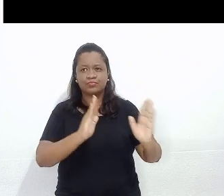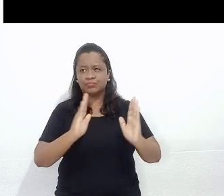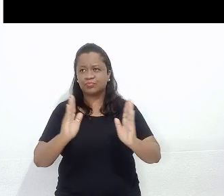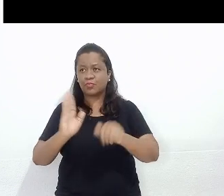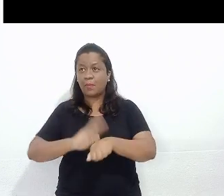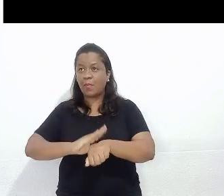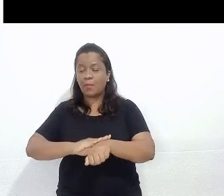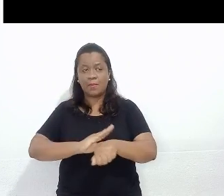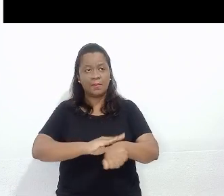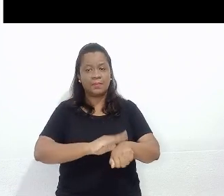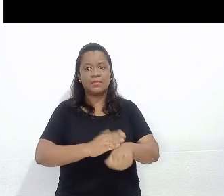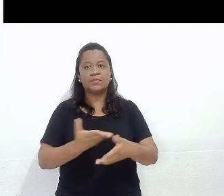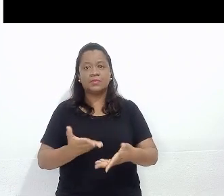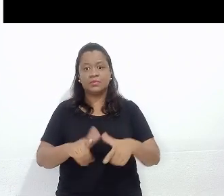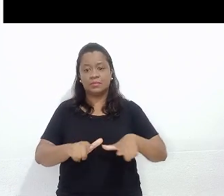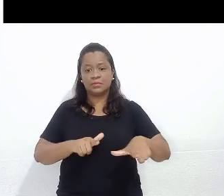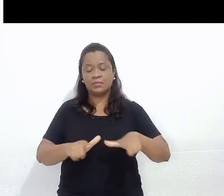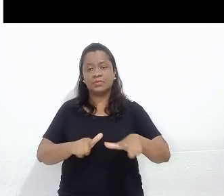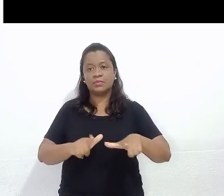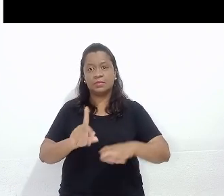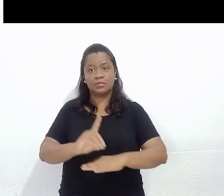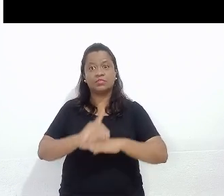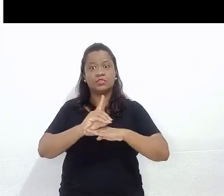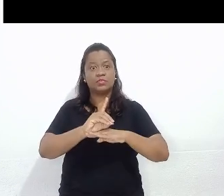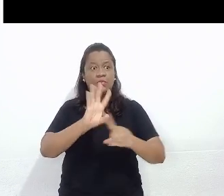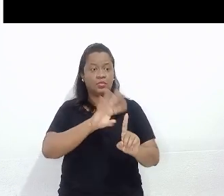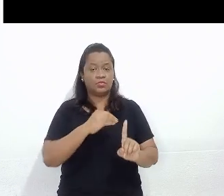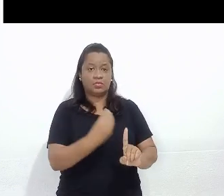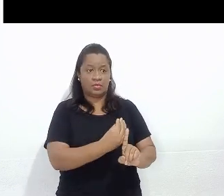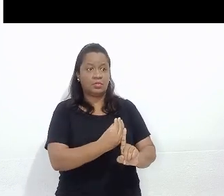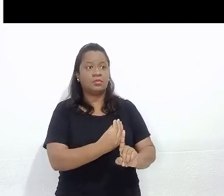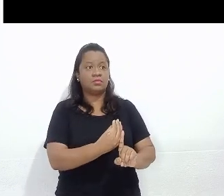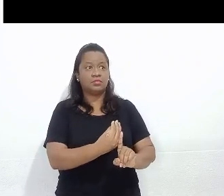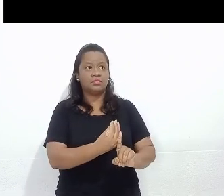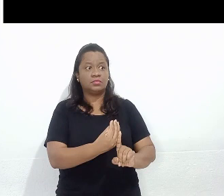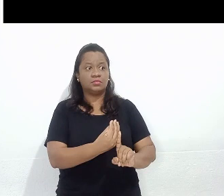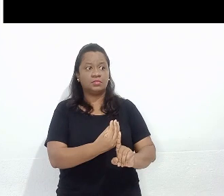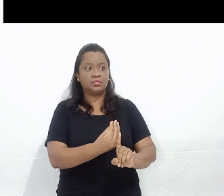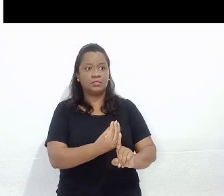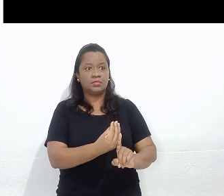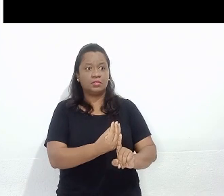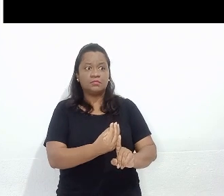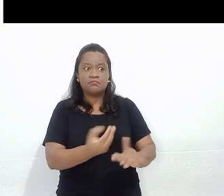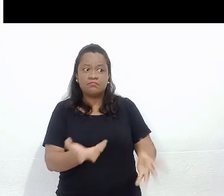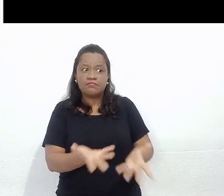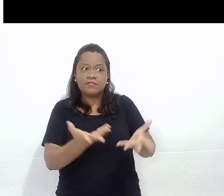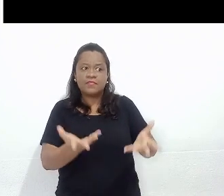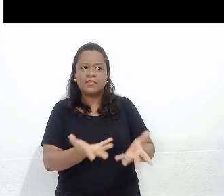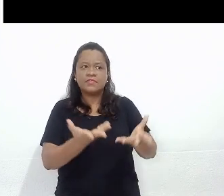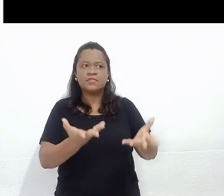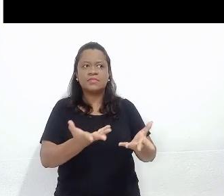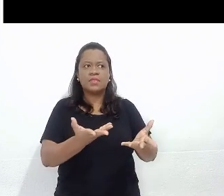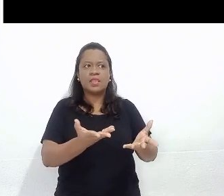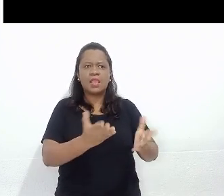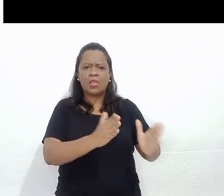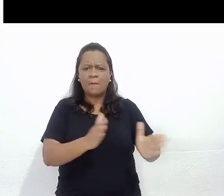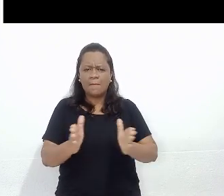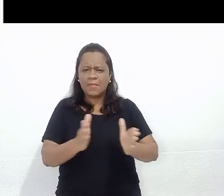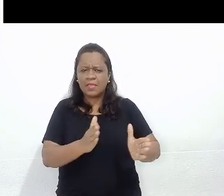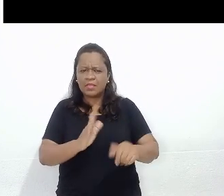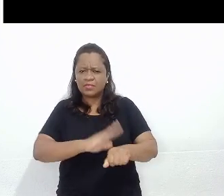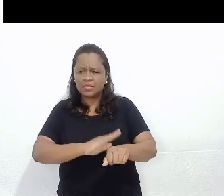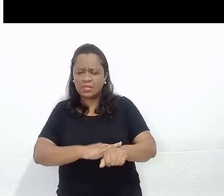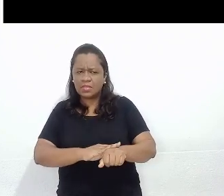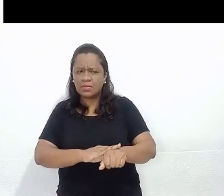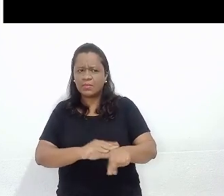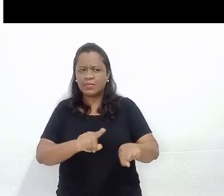vai trabalhar com o diretor de arte também, para ressaltar uma sensação de um período específico de tempo, ou remeter a um